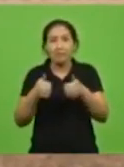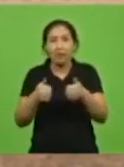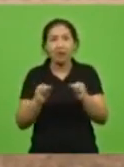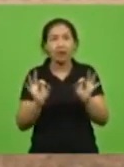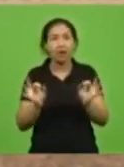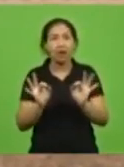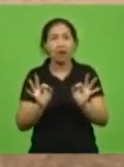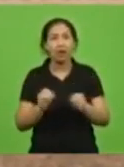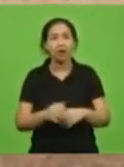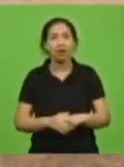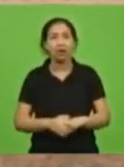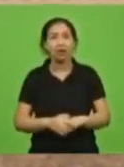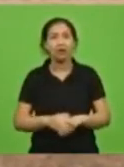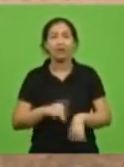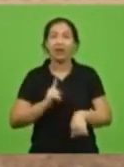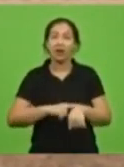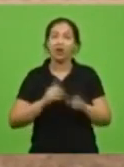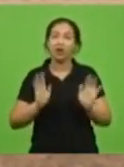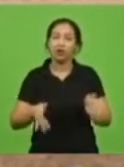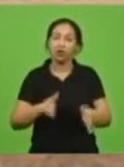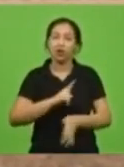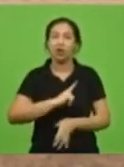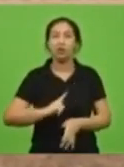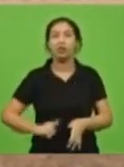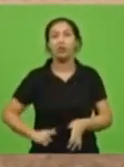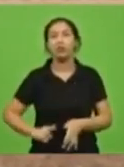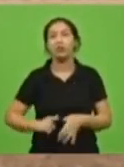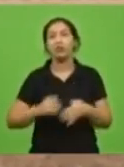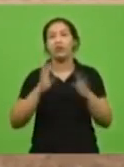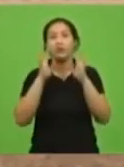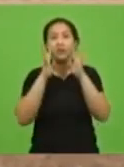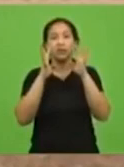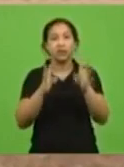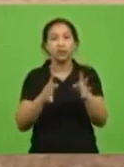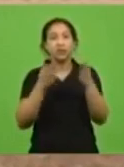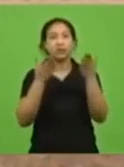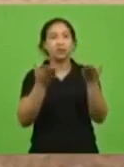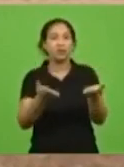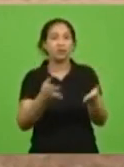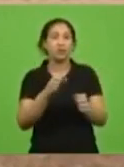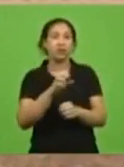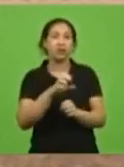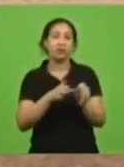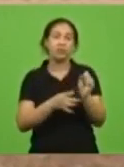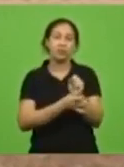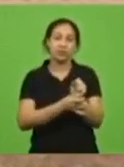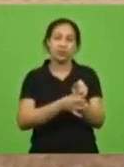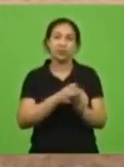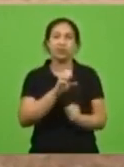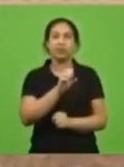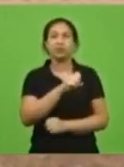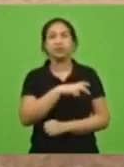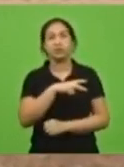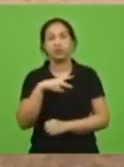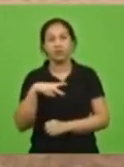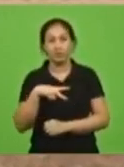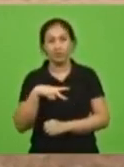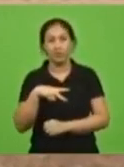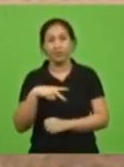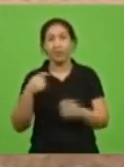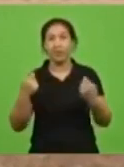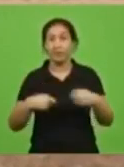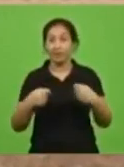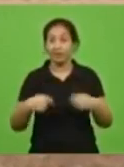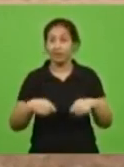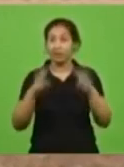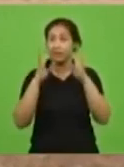hora do governo do estado olhar para a segurança pública como ela precisa ser olhada